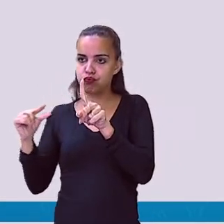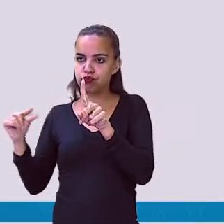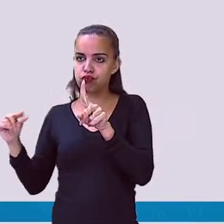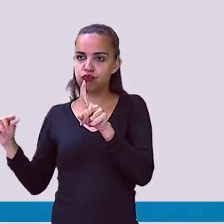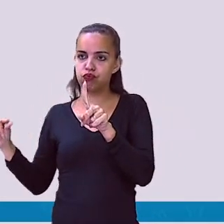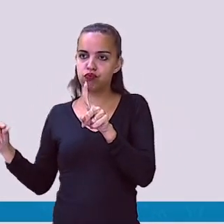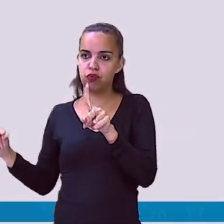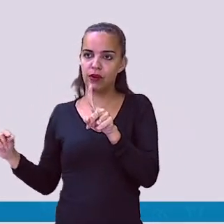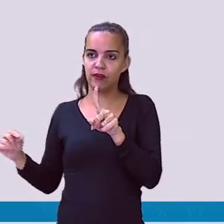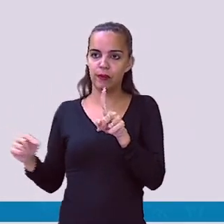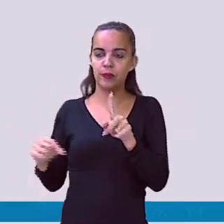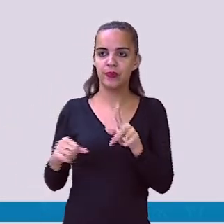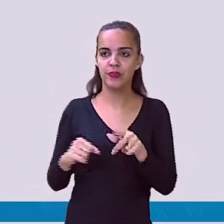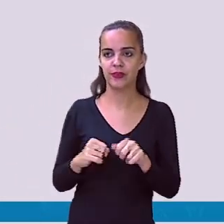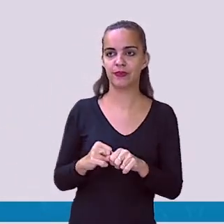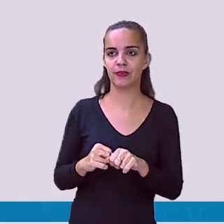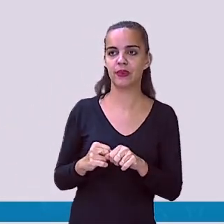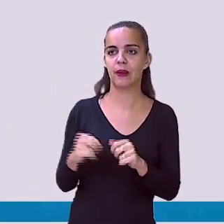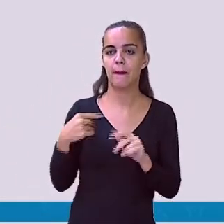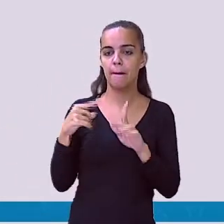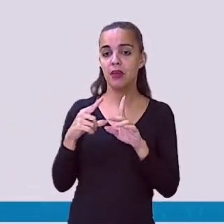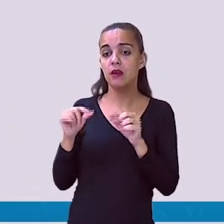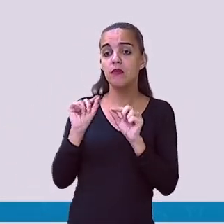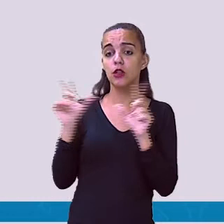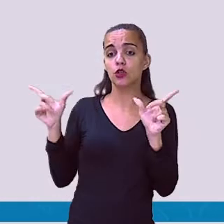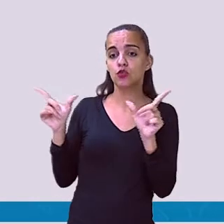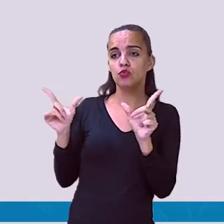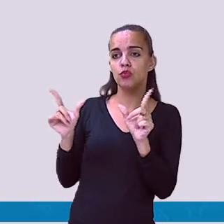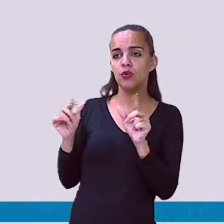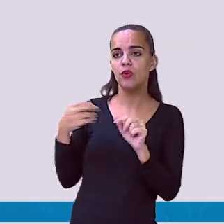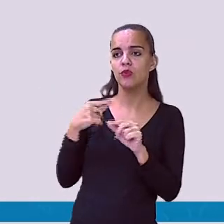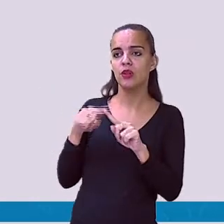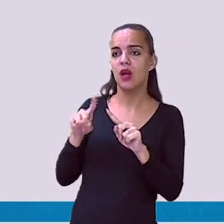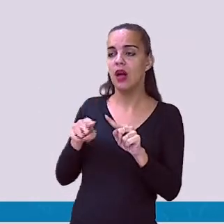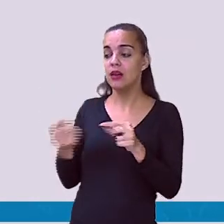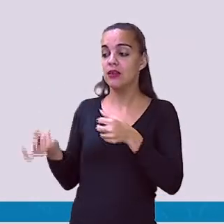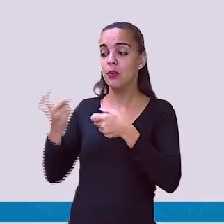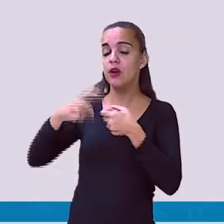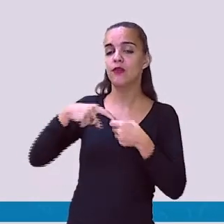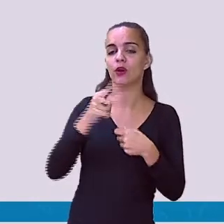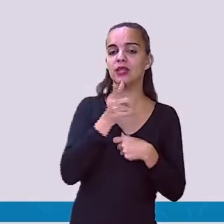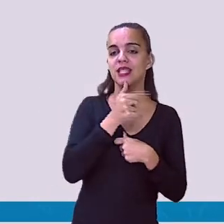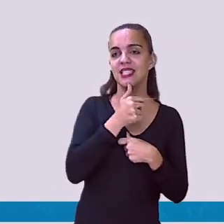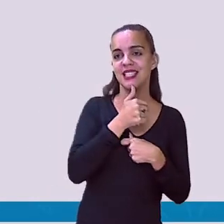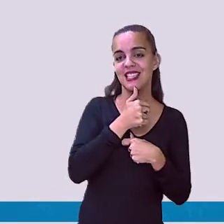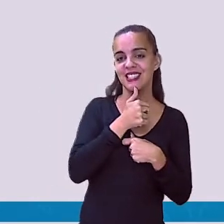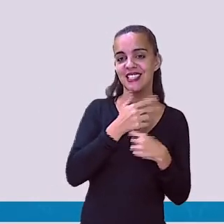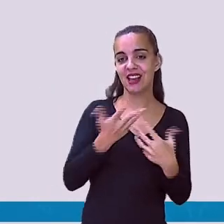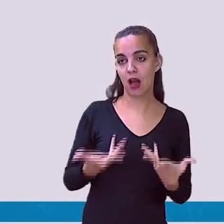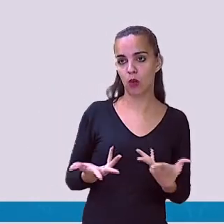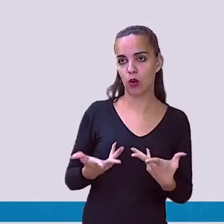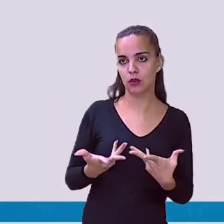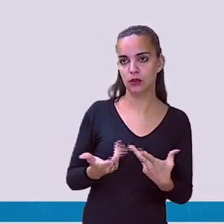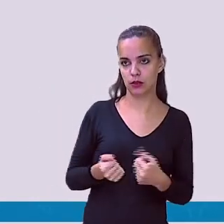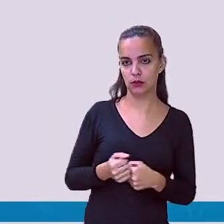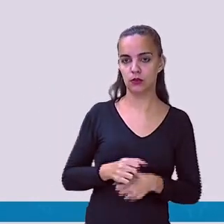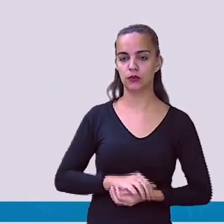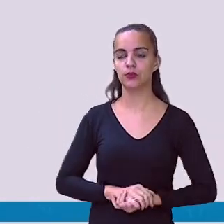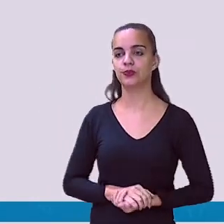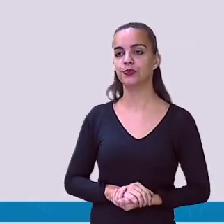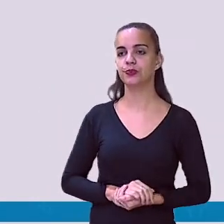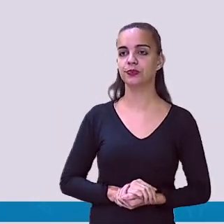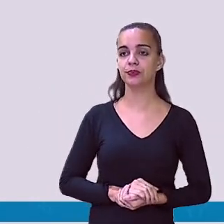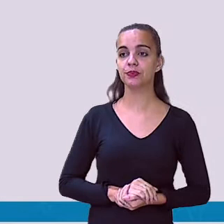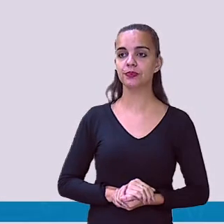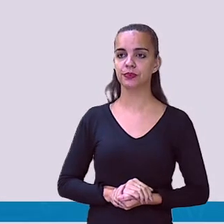receber, ele vai passar, ele vai voltar novamente ao estado líquido, que